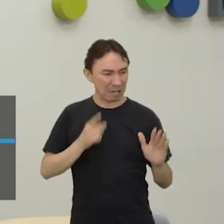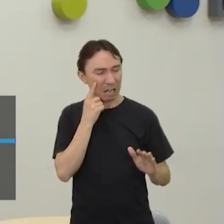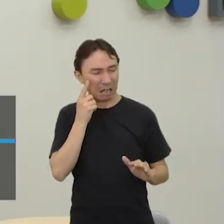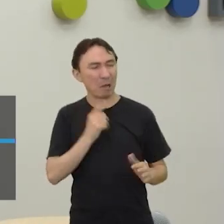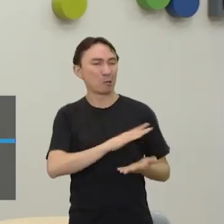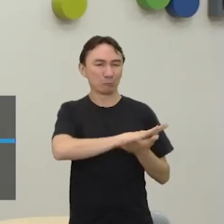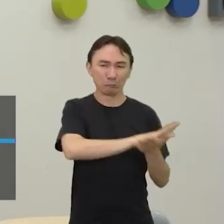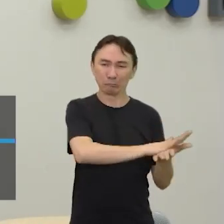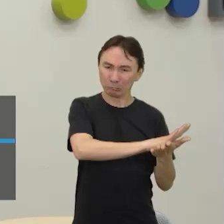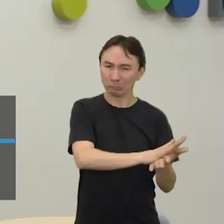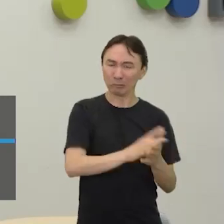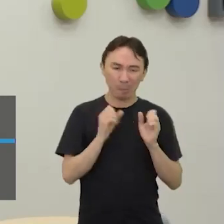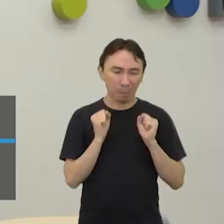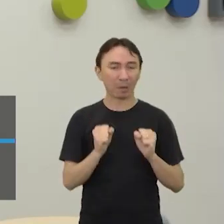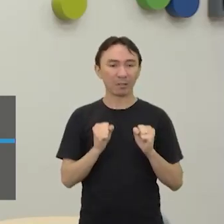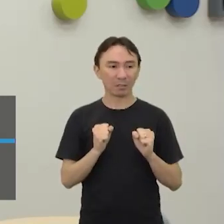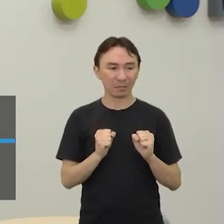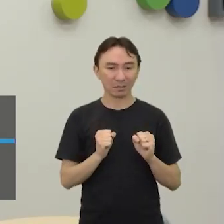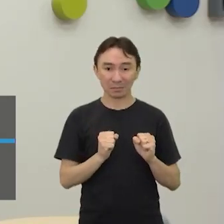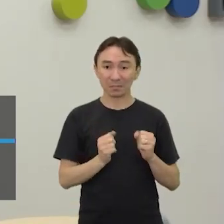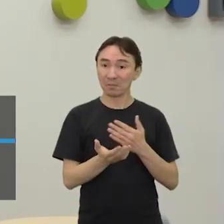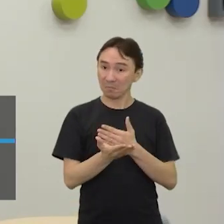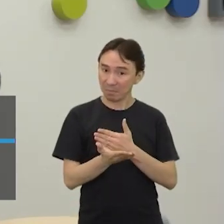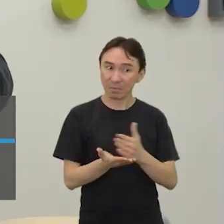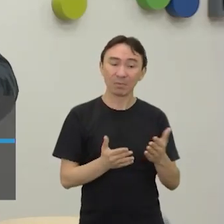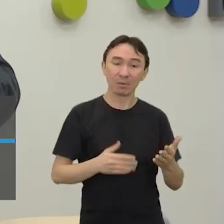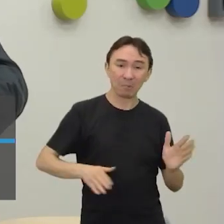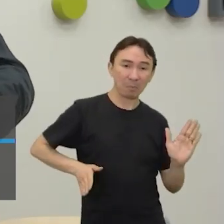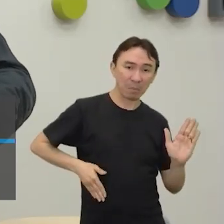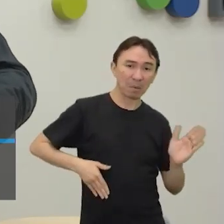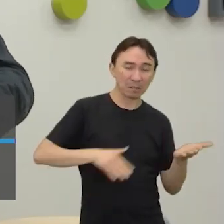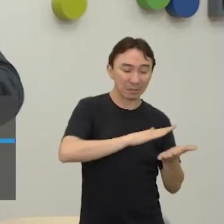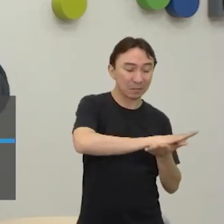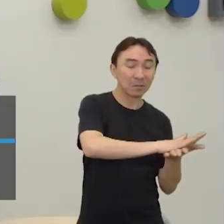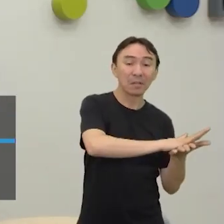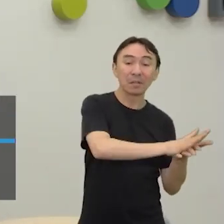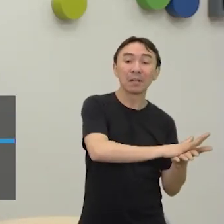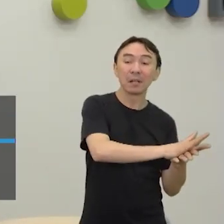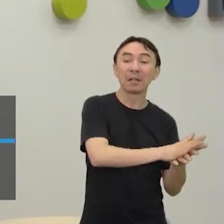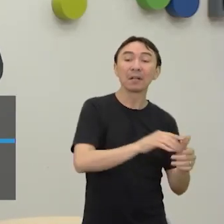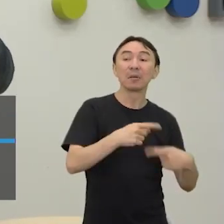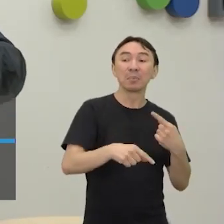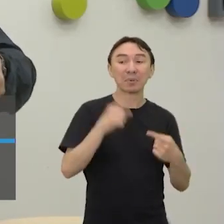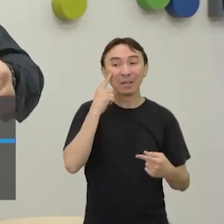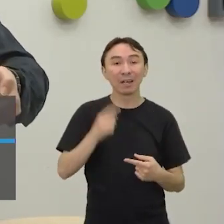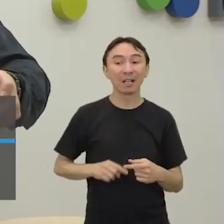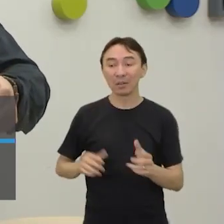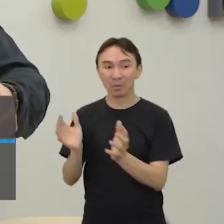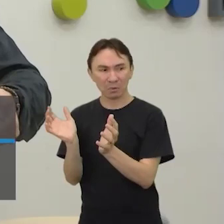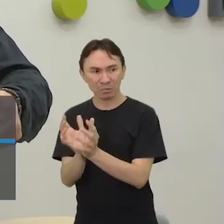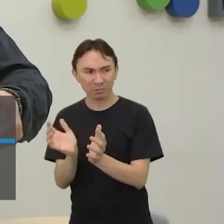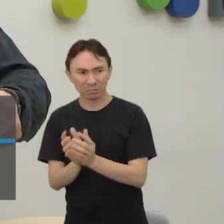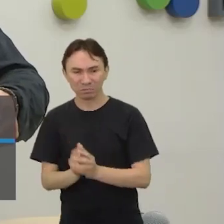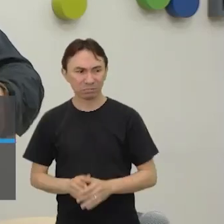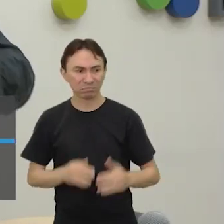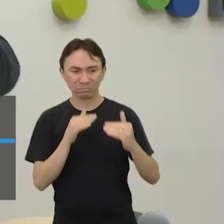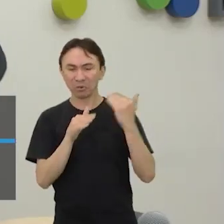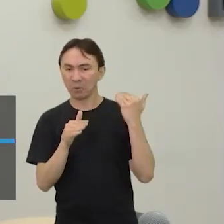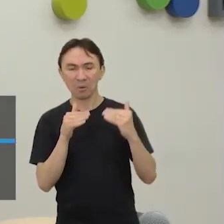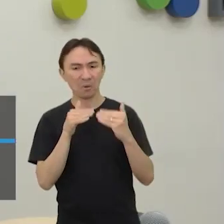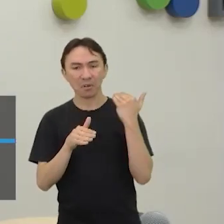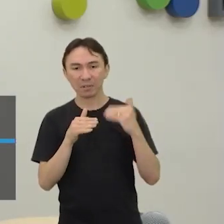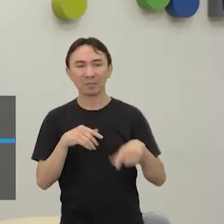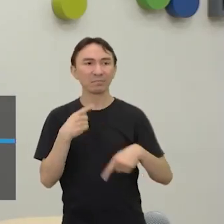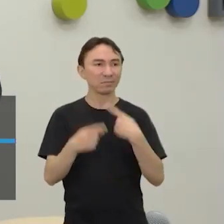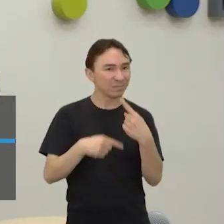bandidos. Começa com os bandidos, depois começam com os opositores, depois começa com aquele que você não vai com a cara